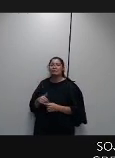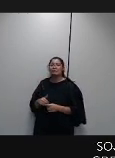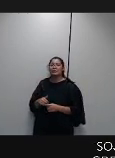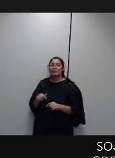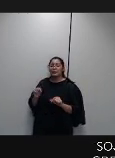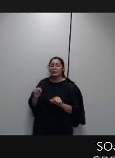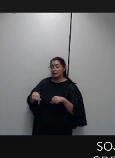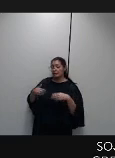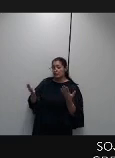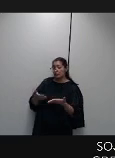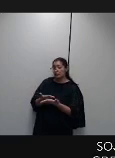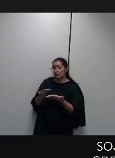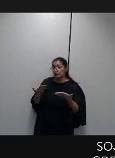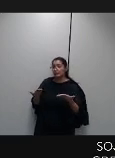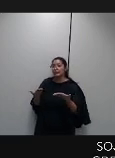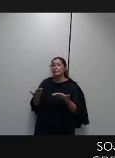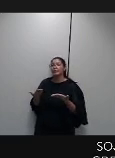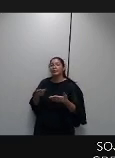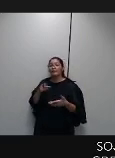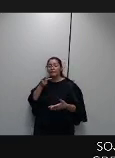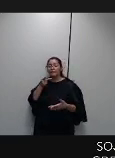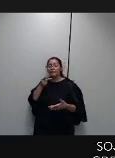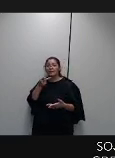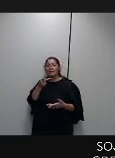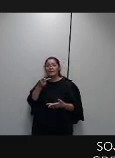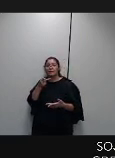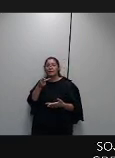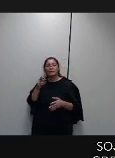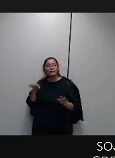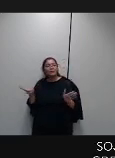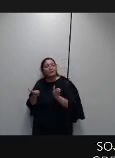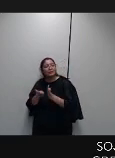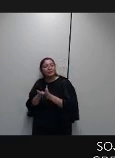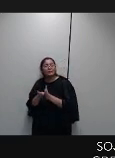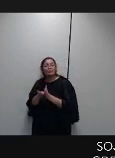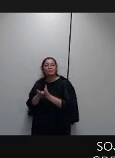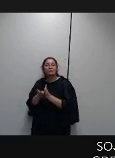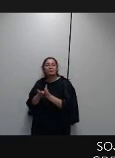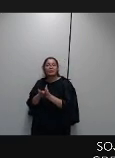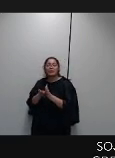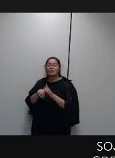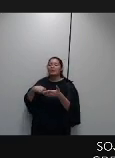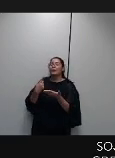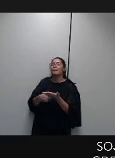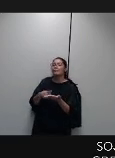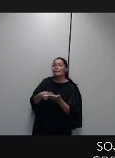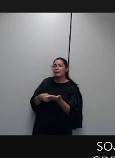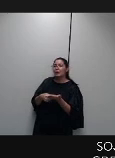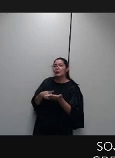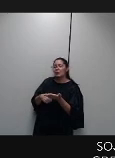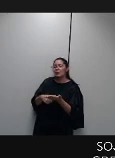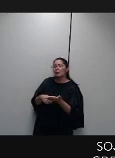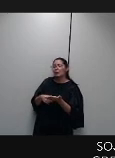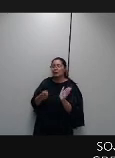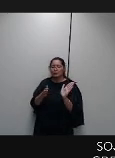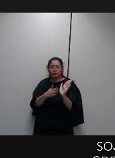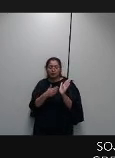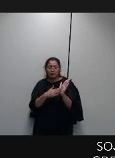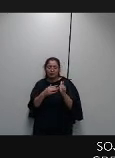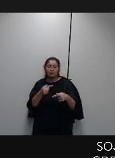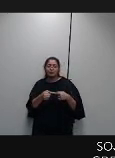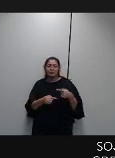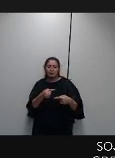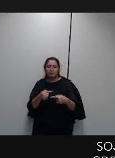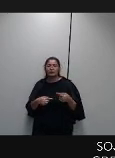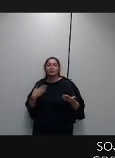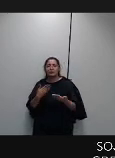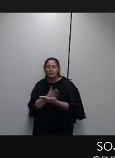ações do médico propriamente dito Então se chegou a um acordo em termos políticos foram aprovadas no caso